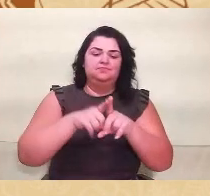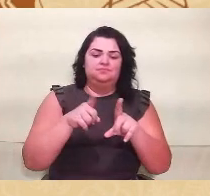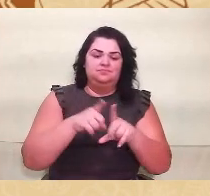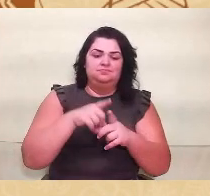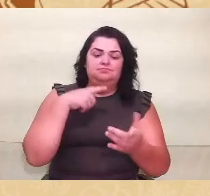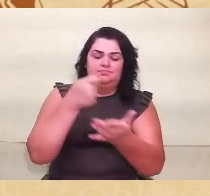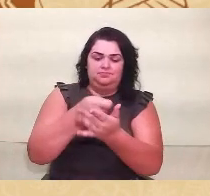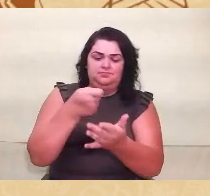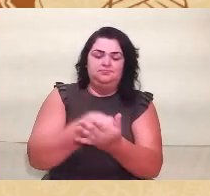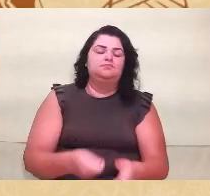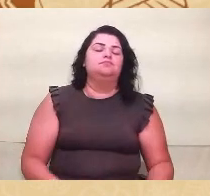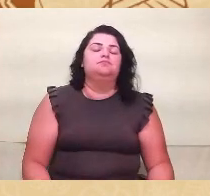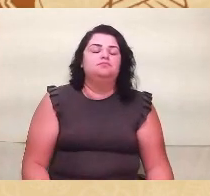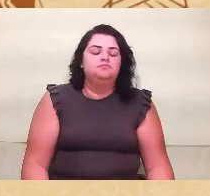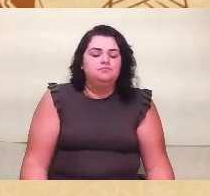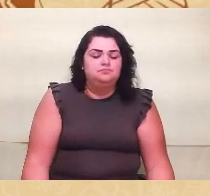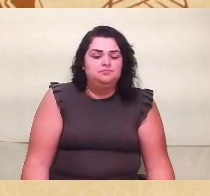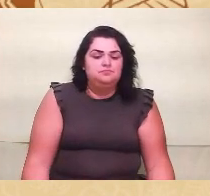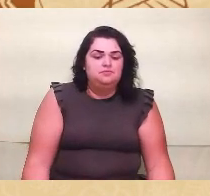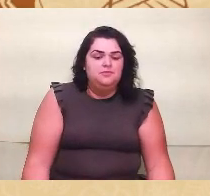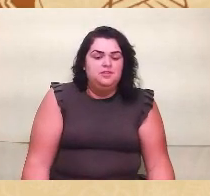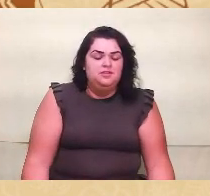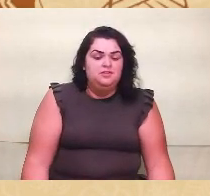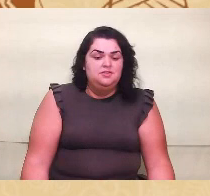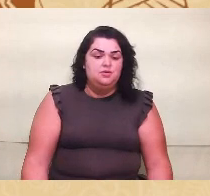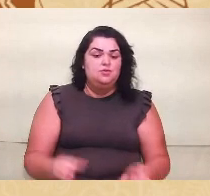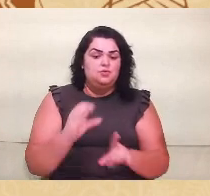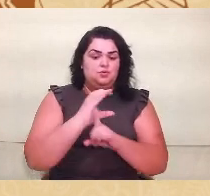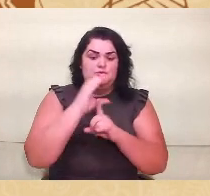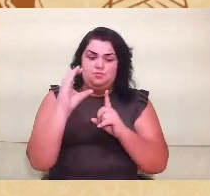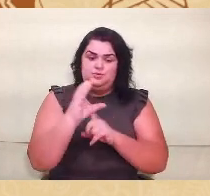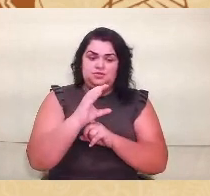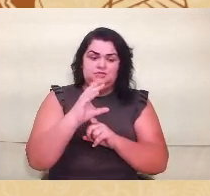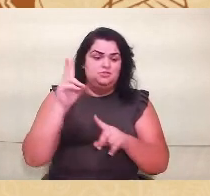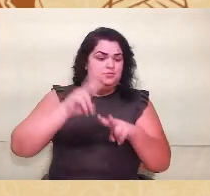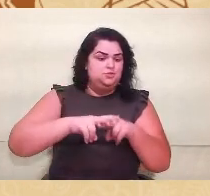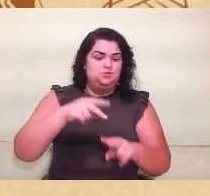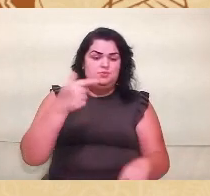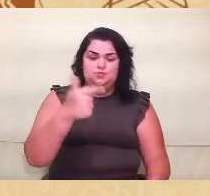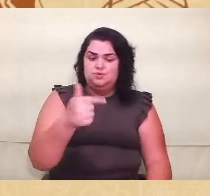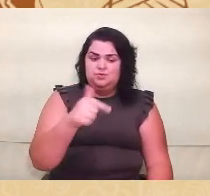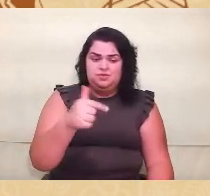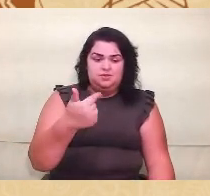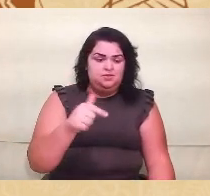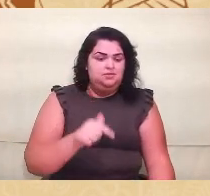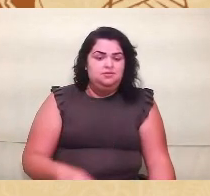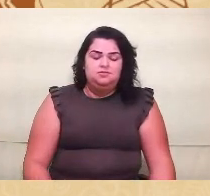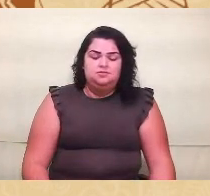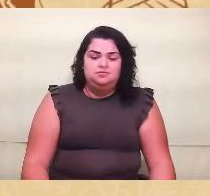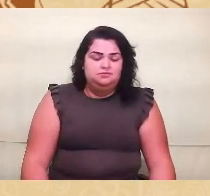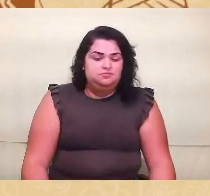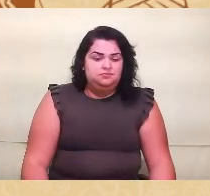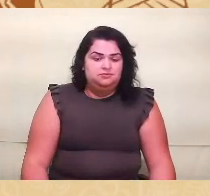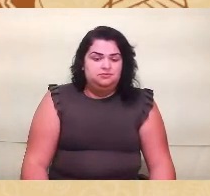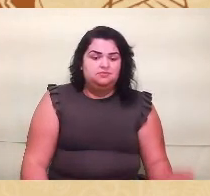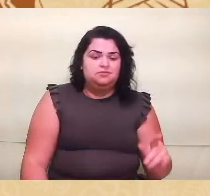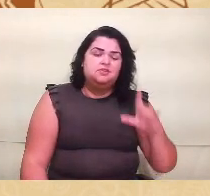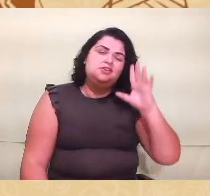Mas na nossa comunidade não tem prisão. Não existe prisão. As coisas são